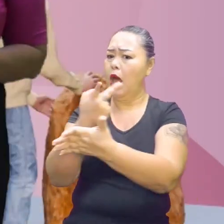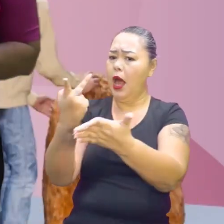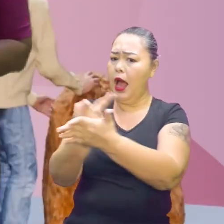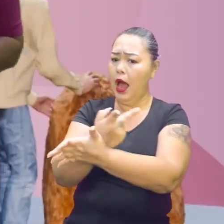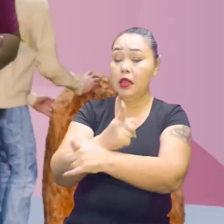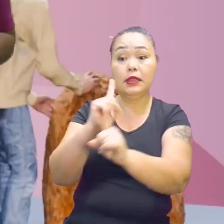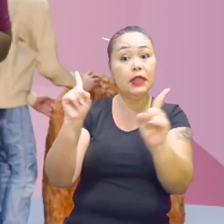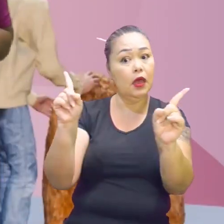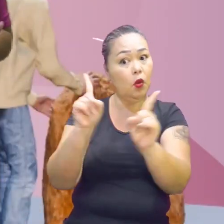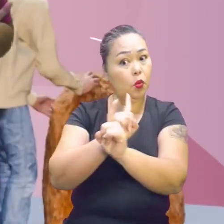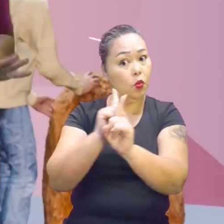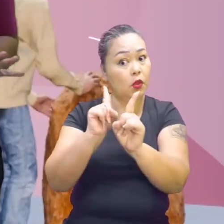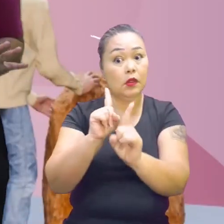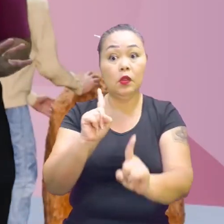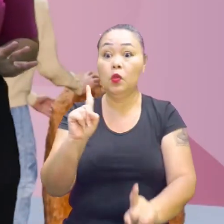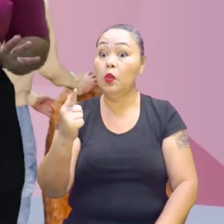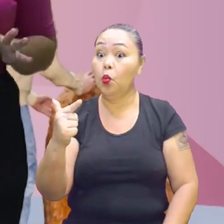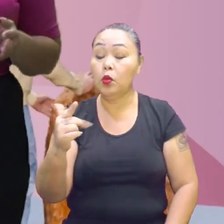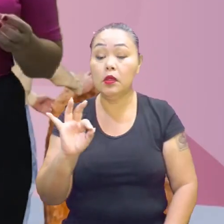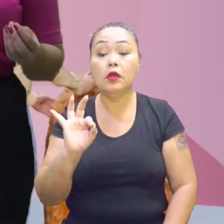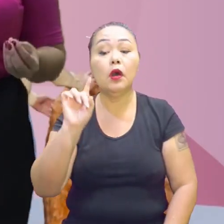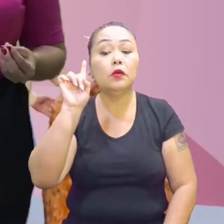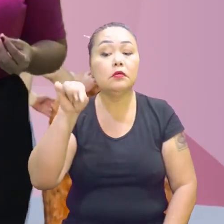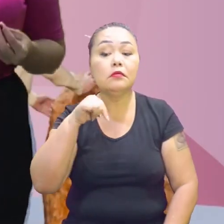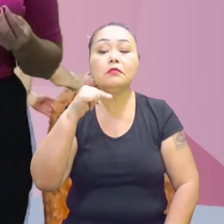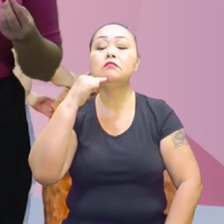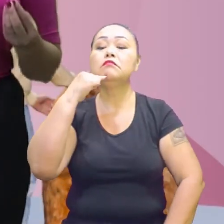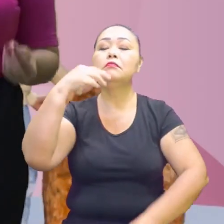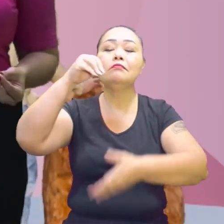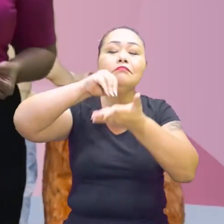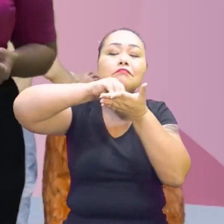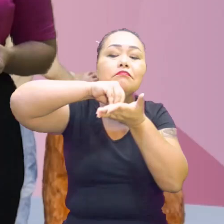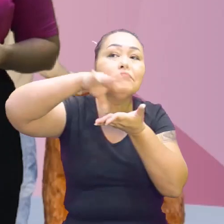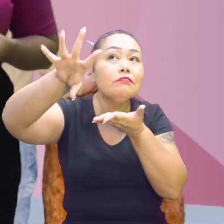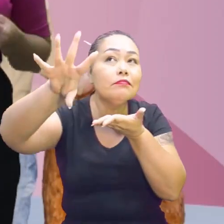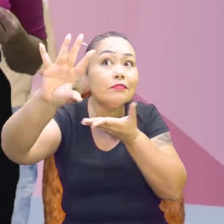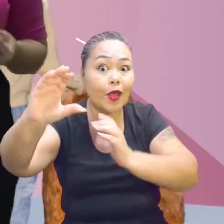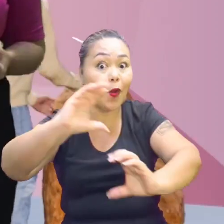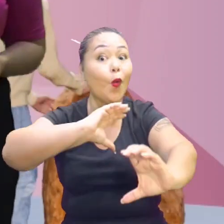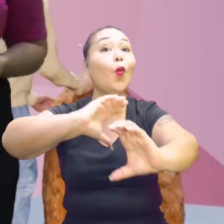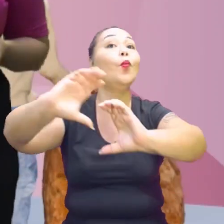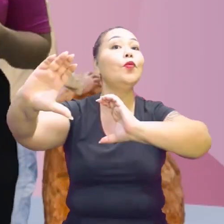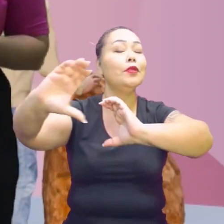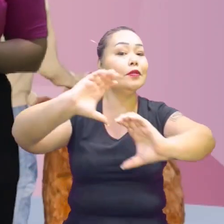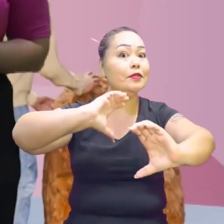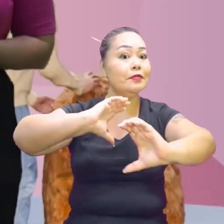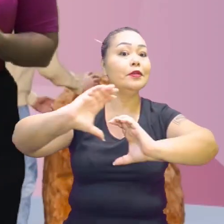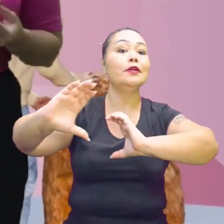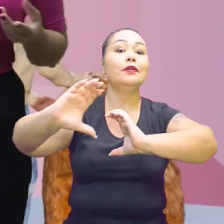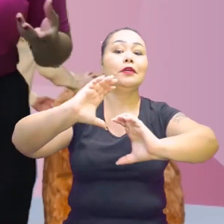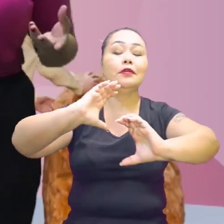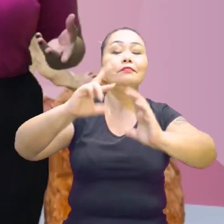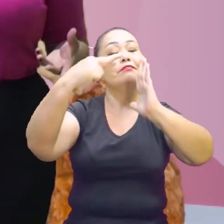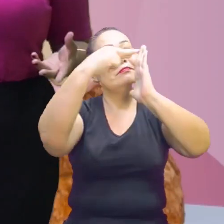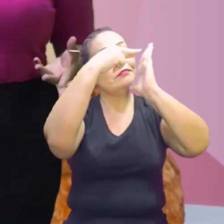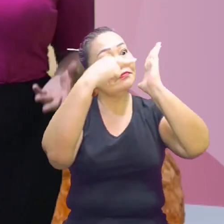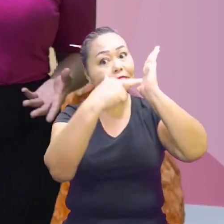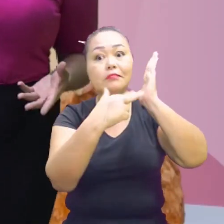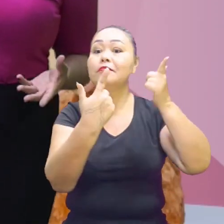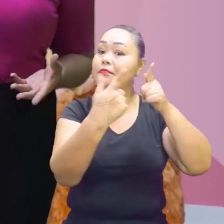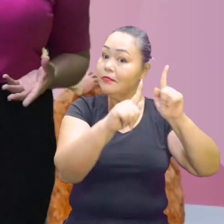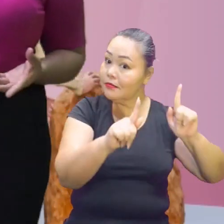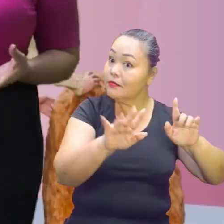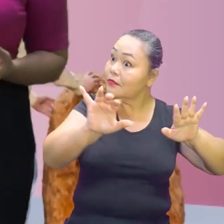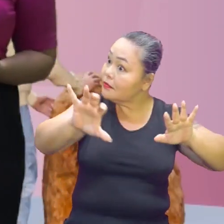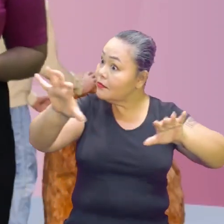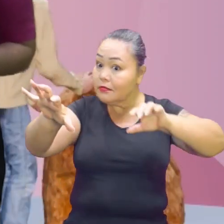errado. Não, gente, isso não existe. Existe a transmissão de mensagem, a comunicação e as regras